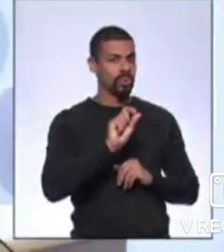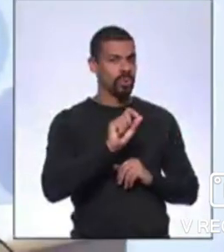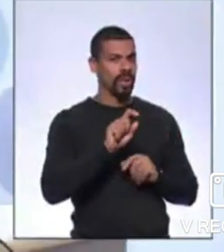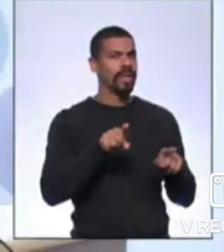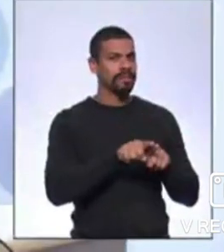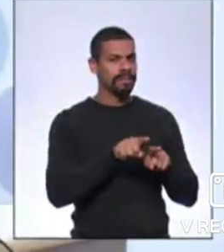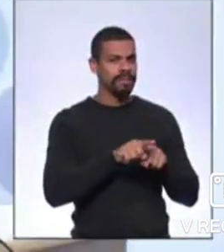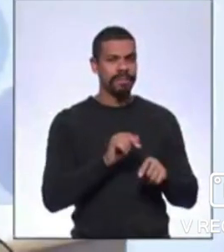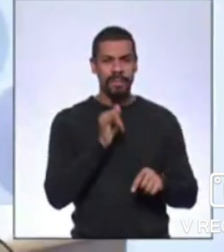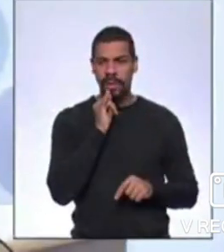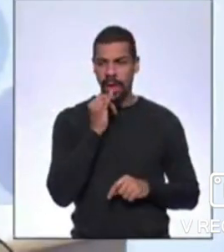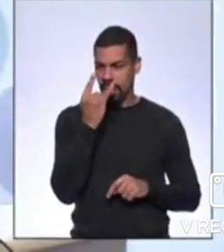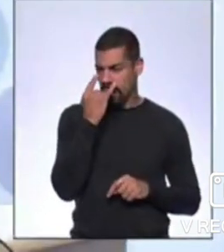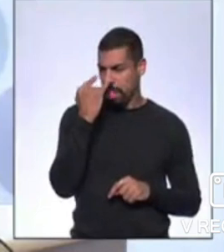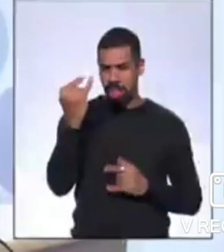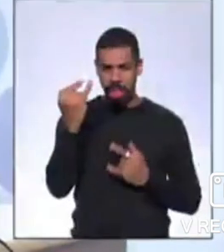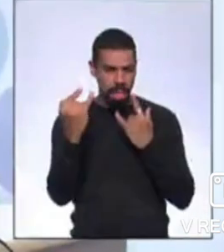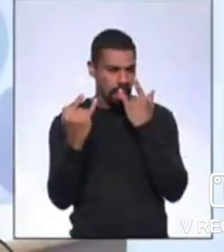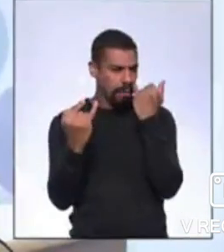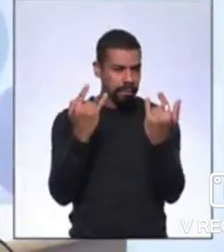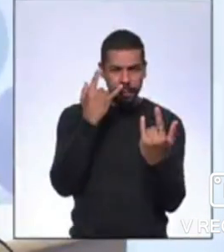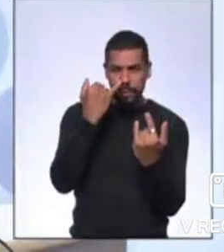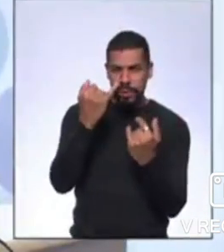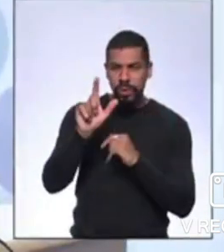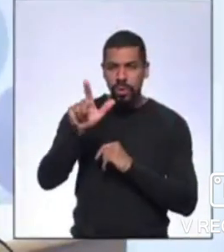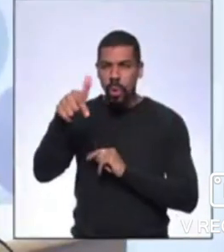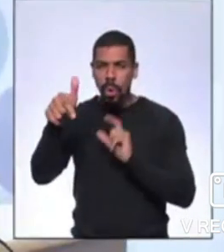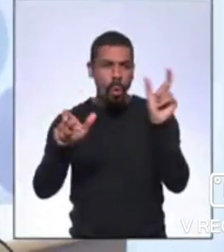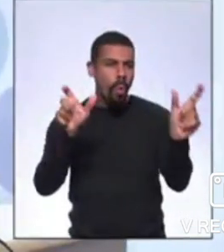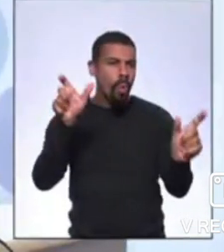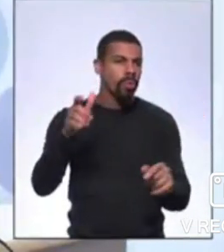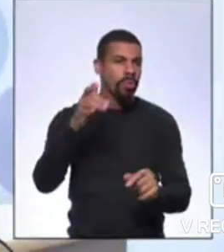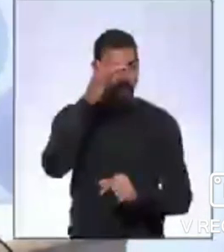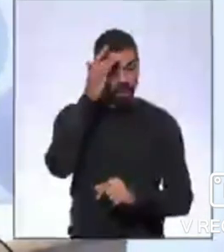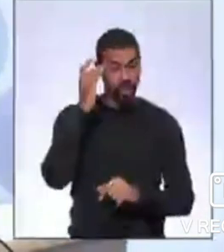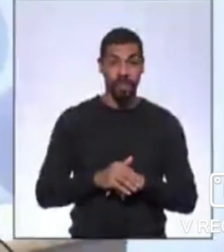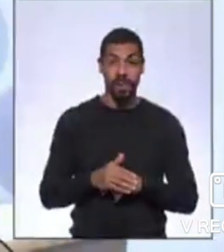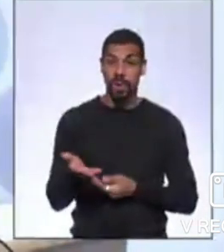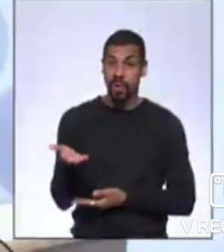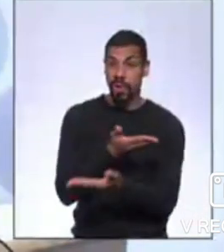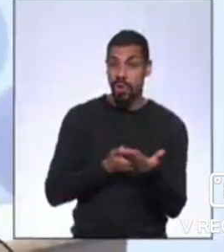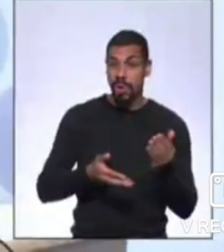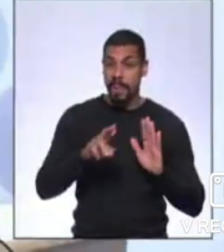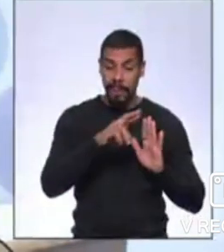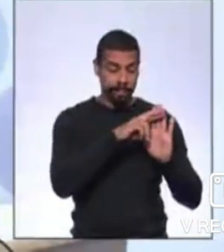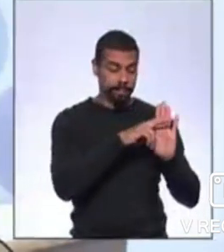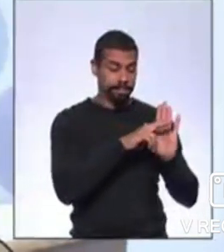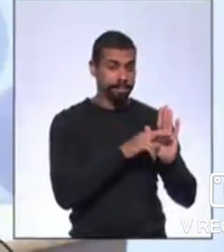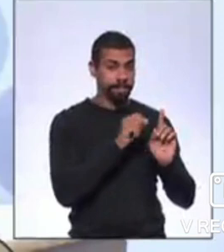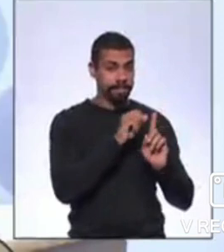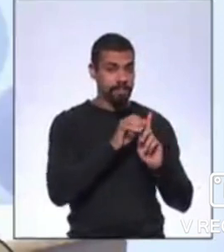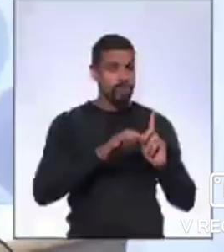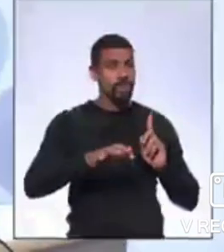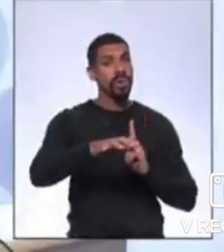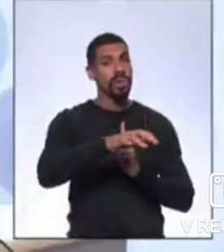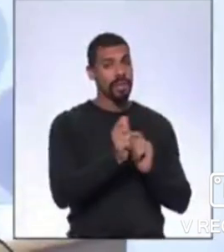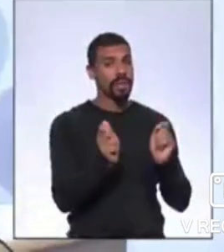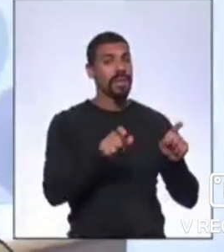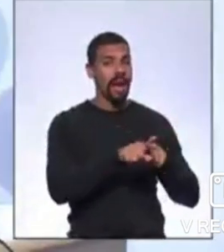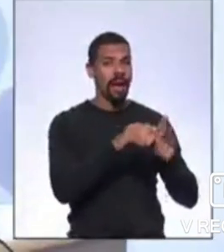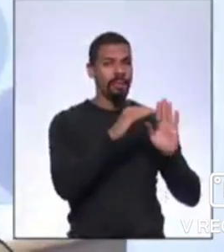São valores também que até hoje a gente admite como sendo boas regras sociais e que remontam do período dos